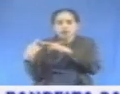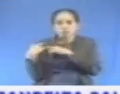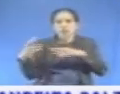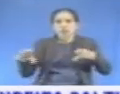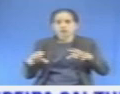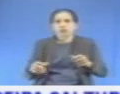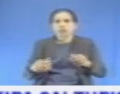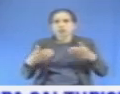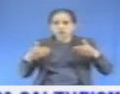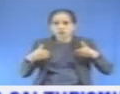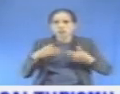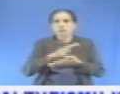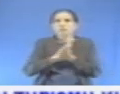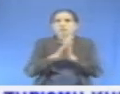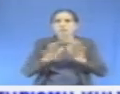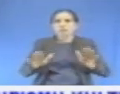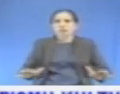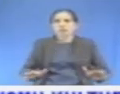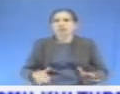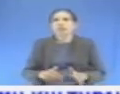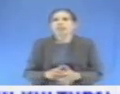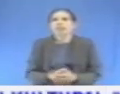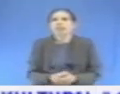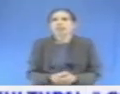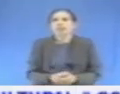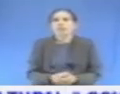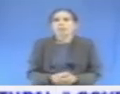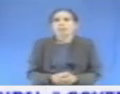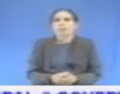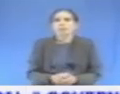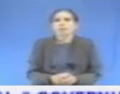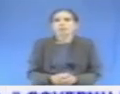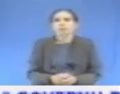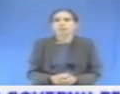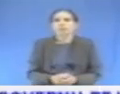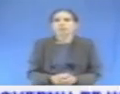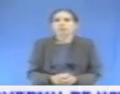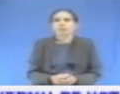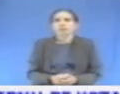garantia paz no estabilidade e a Railaran. Inês das Dores, Cidália Doutel, para RTTL.